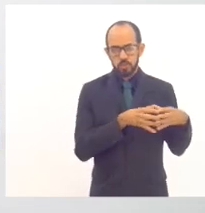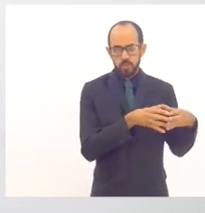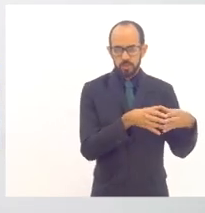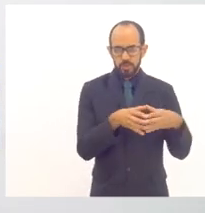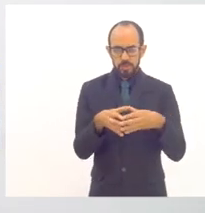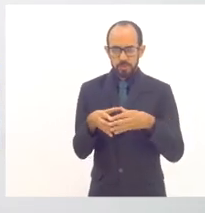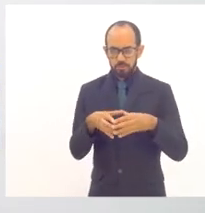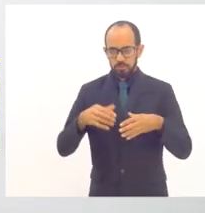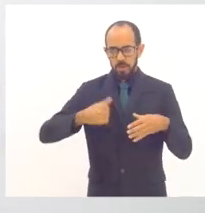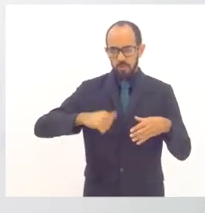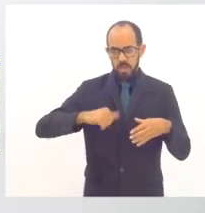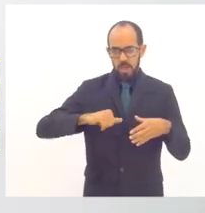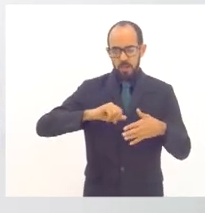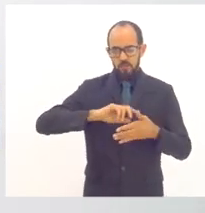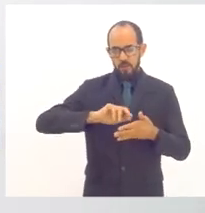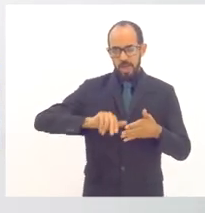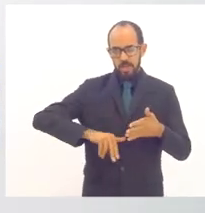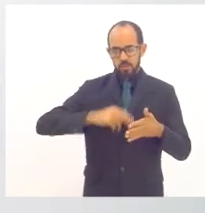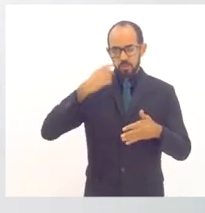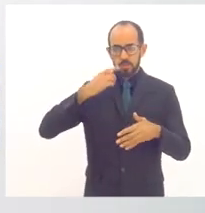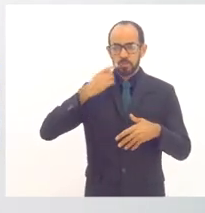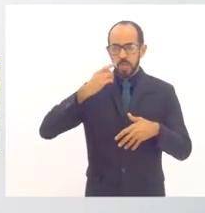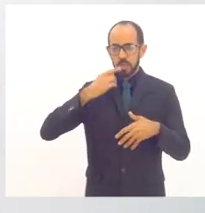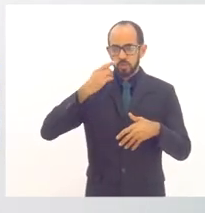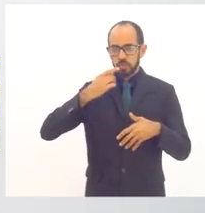várias comissões, vários deputados. E